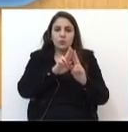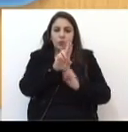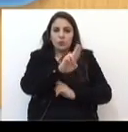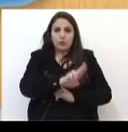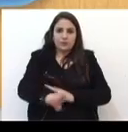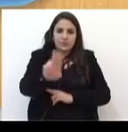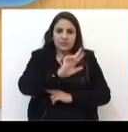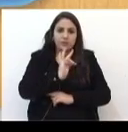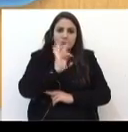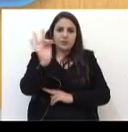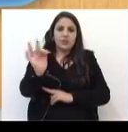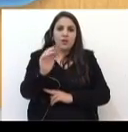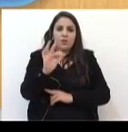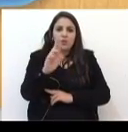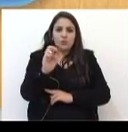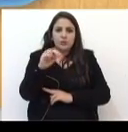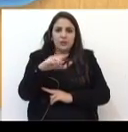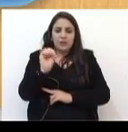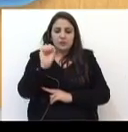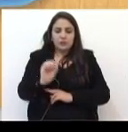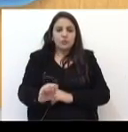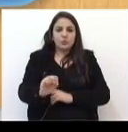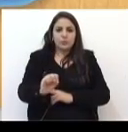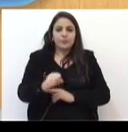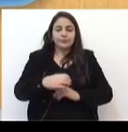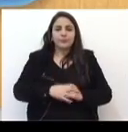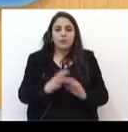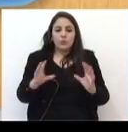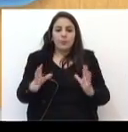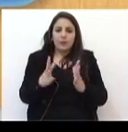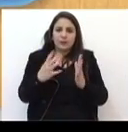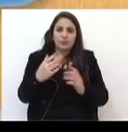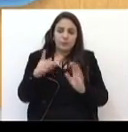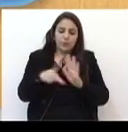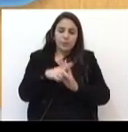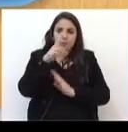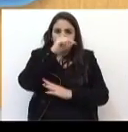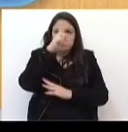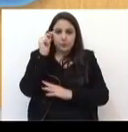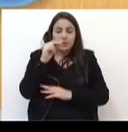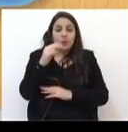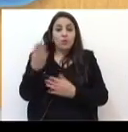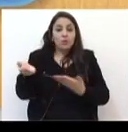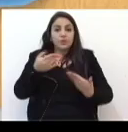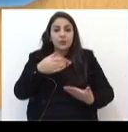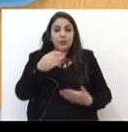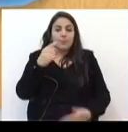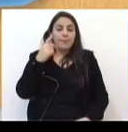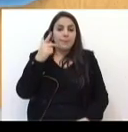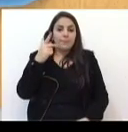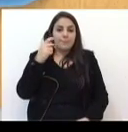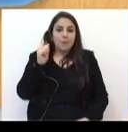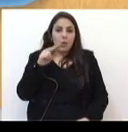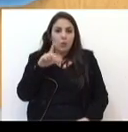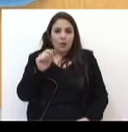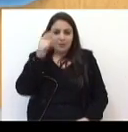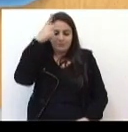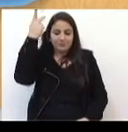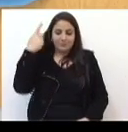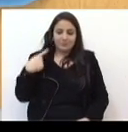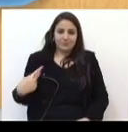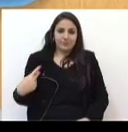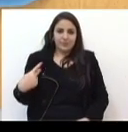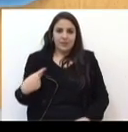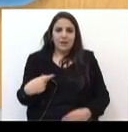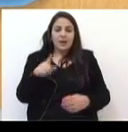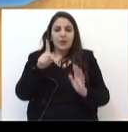Sul e o seu impacto em nosso município. O convidado da jornalista Paula Petrini é o diretor do campus local,